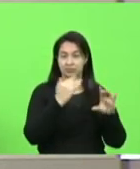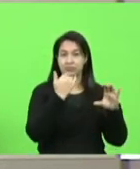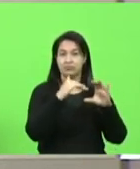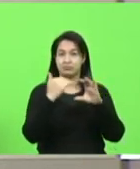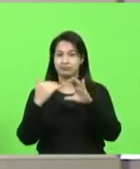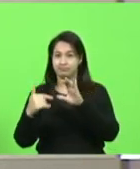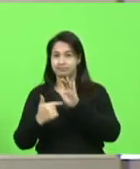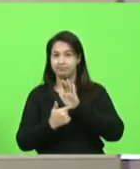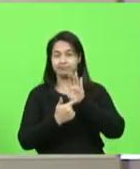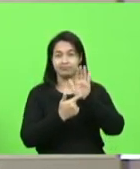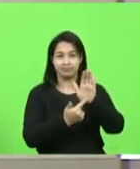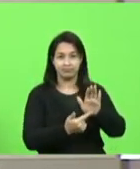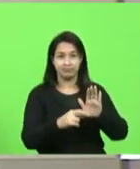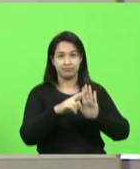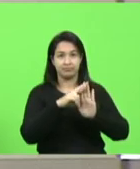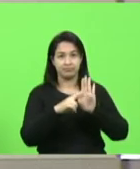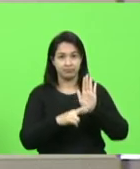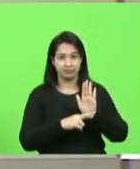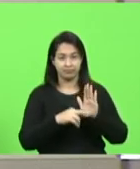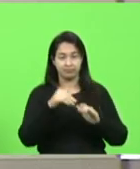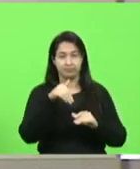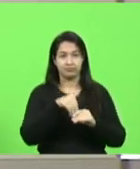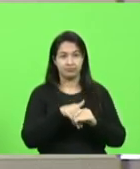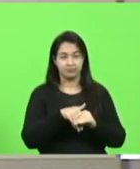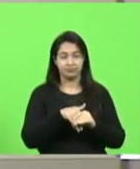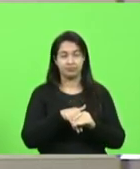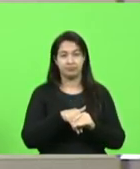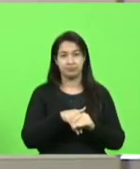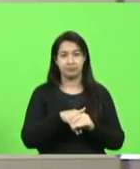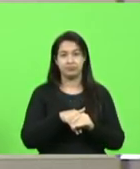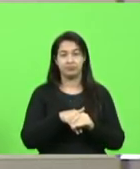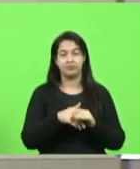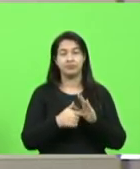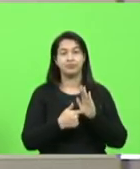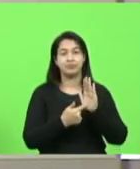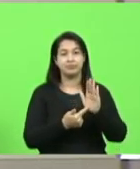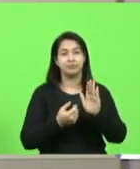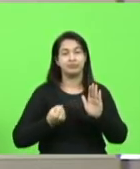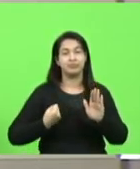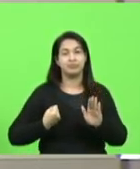destinatários conforme determina o regimento interno as seguintes indicações.